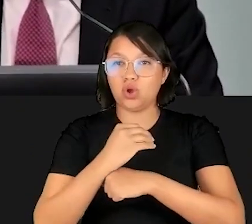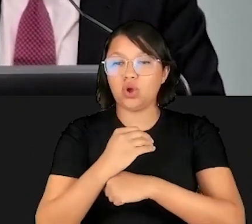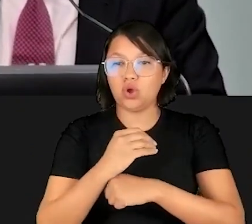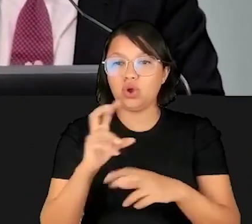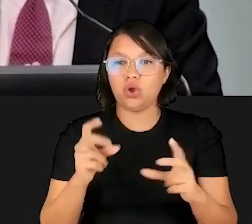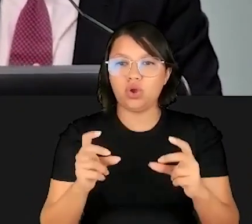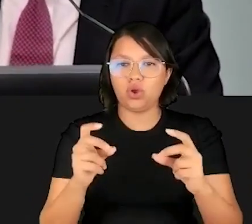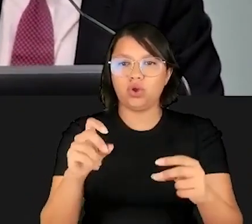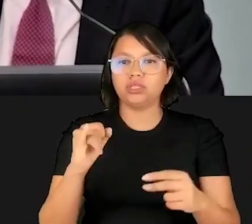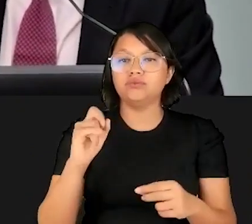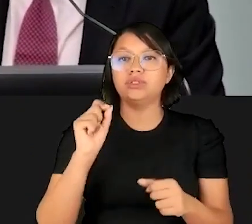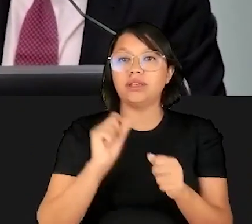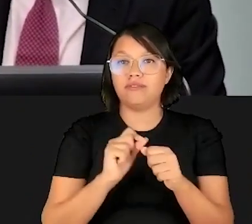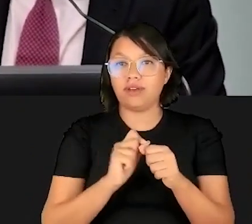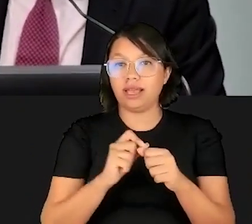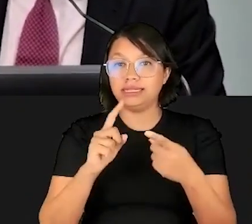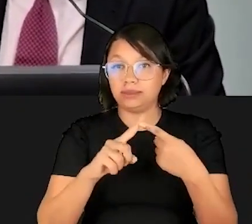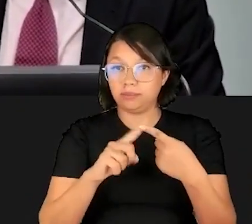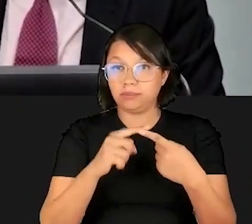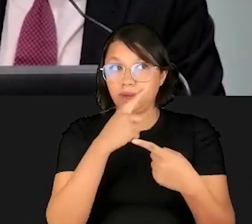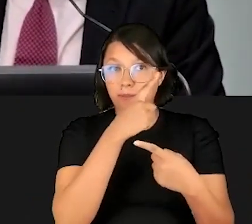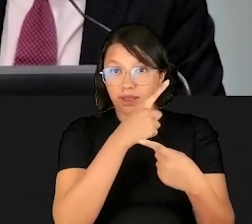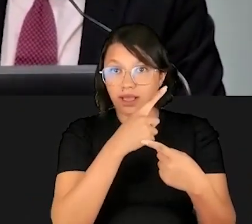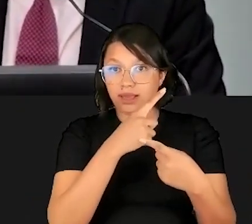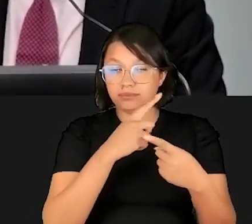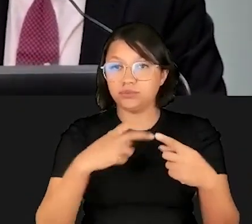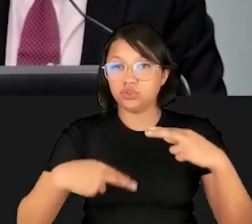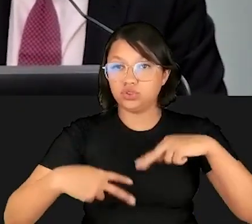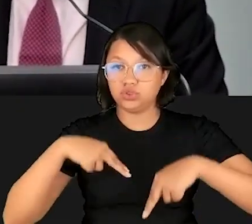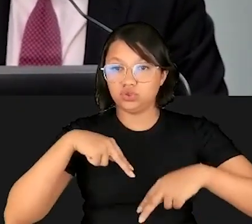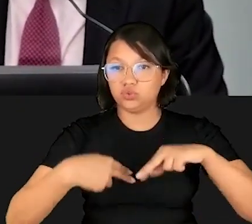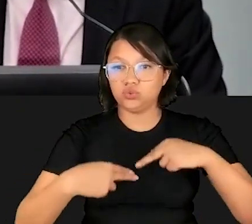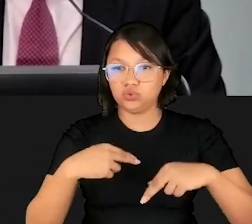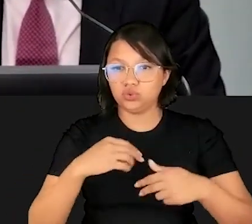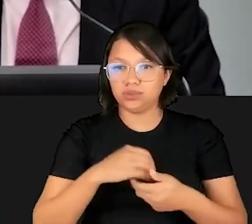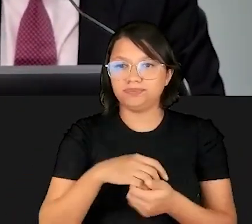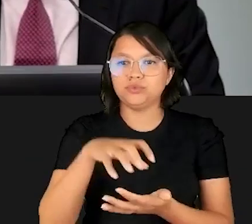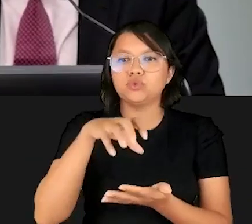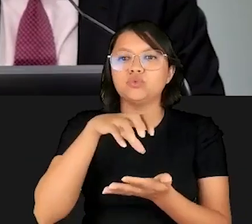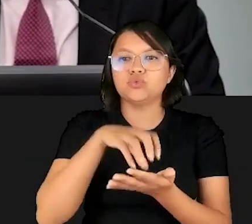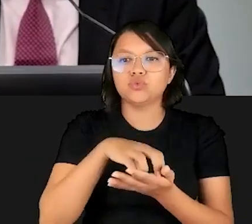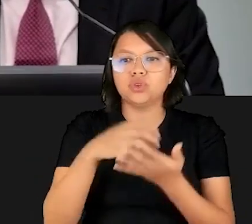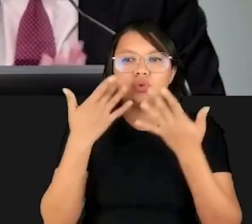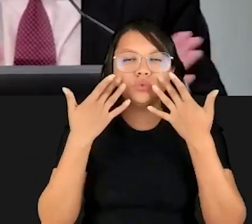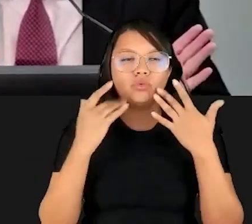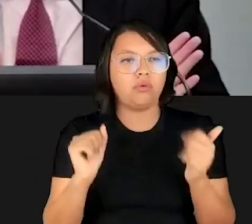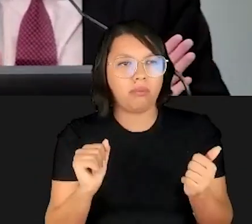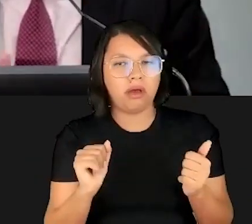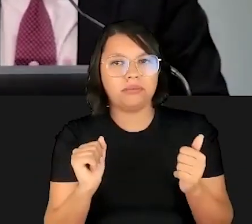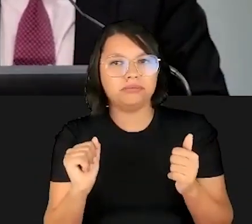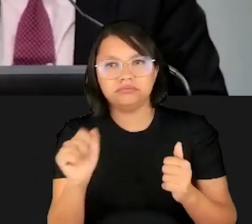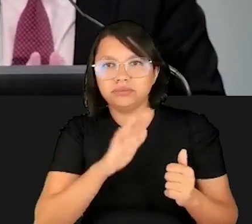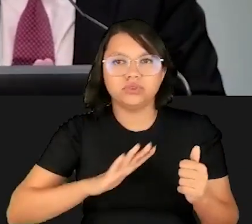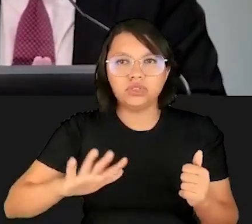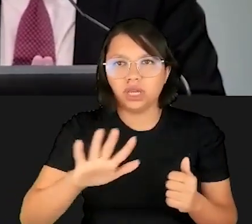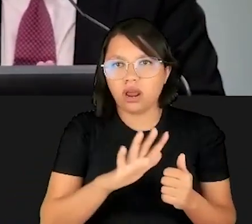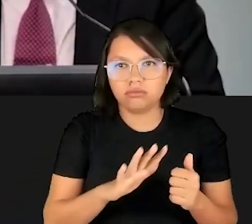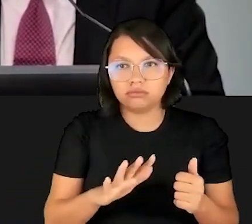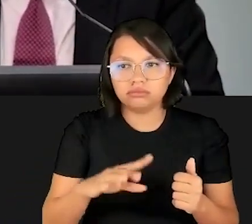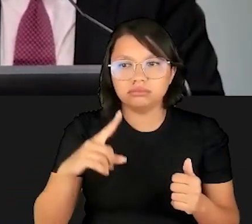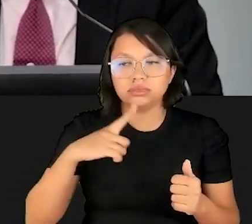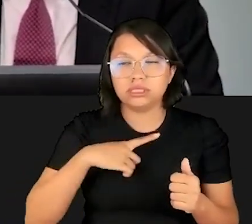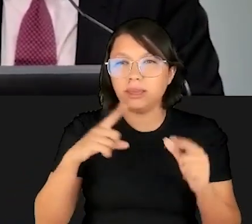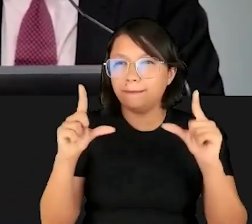esofagectomia, e não é uma cirurgia tão rara assim, num centro comum, um hospital geral, que tenha